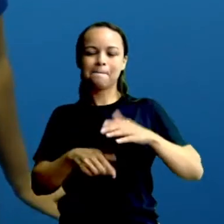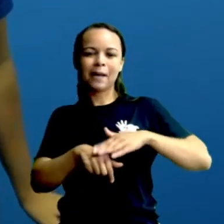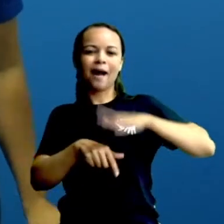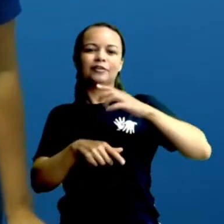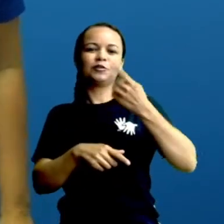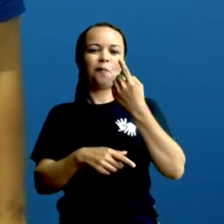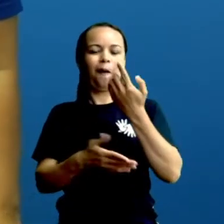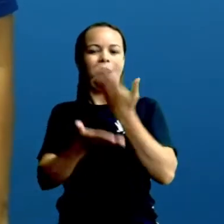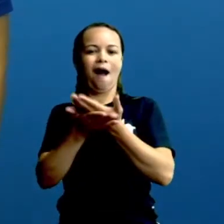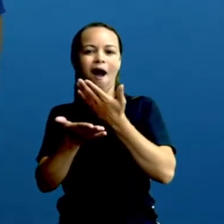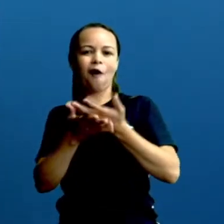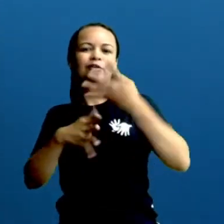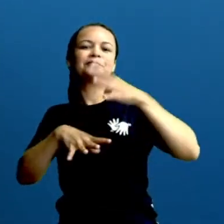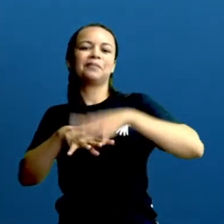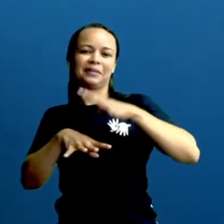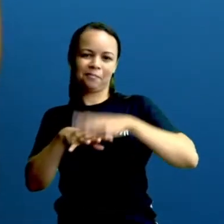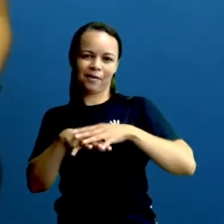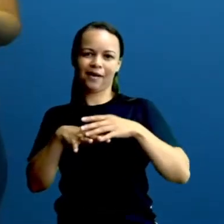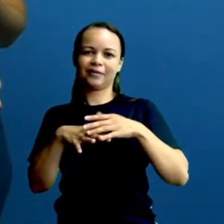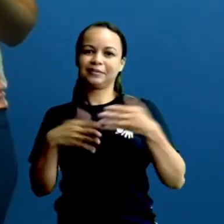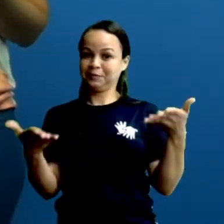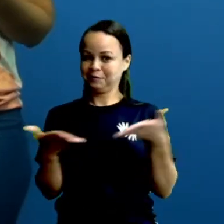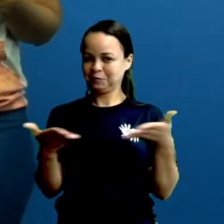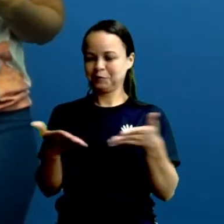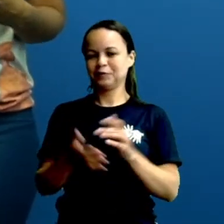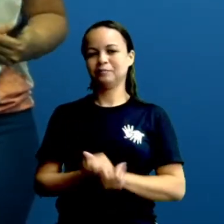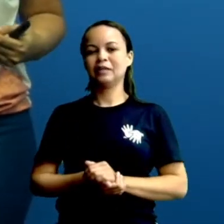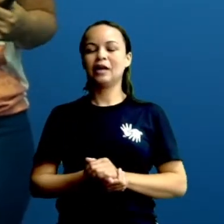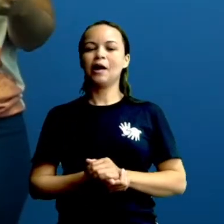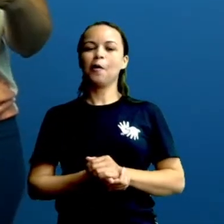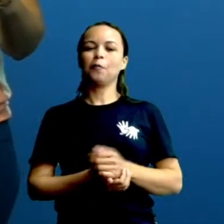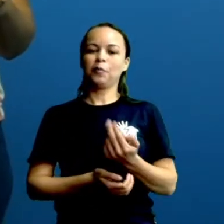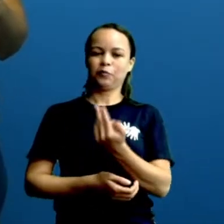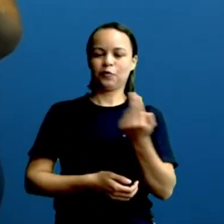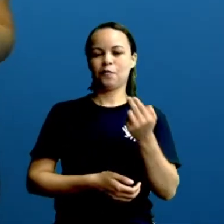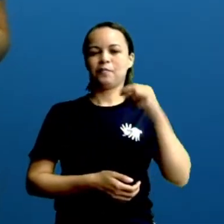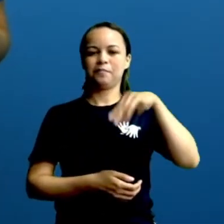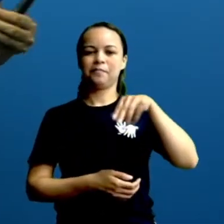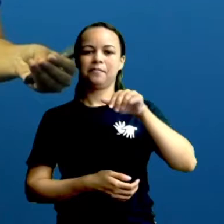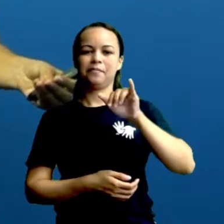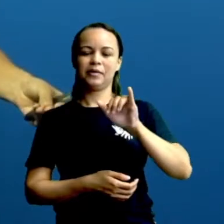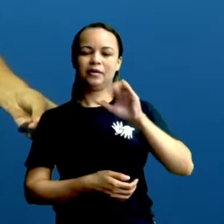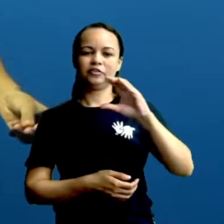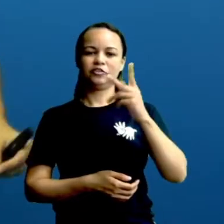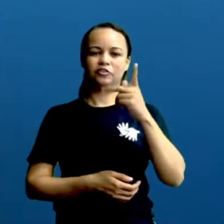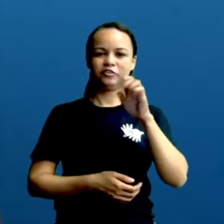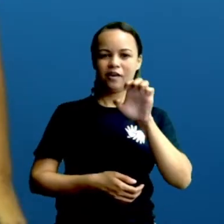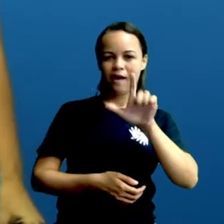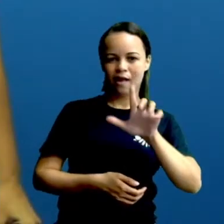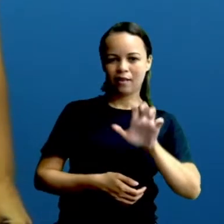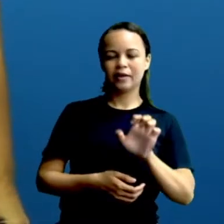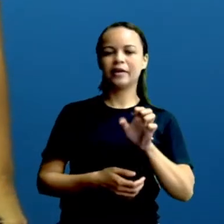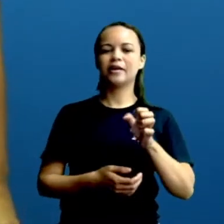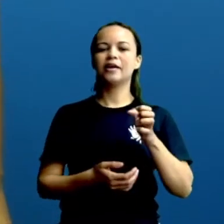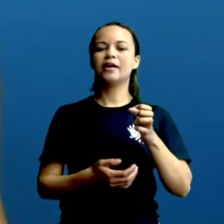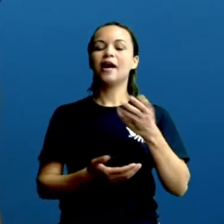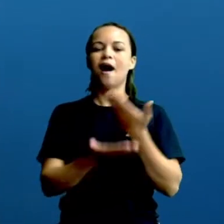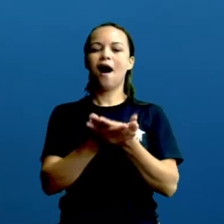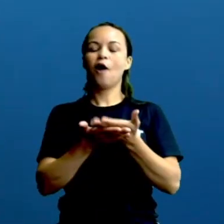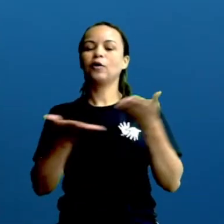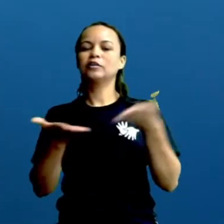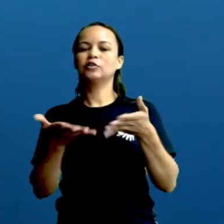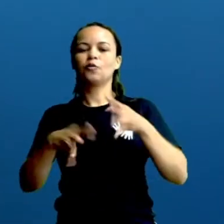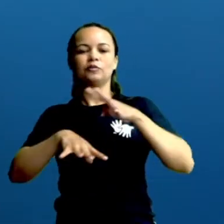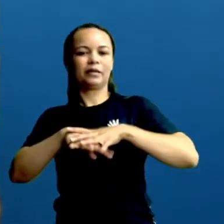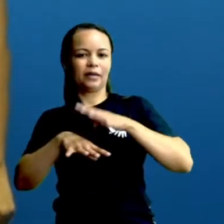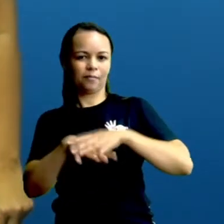de matemática hoje. Eu me chamo Michele e a nossa aula de hoje é matemática para as turminhas do